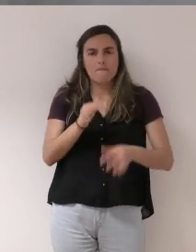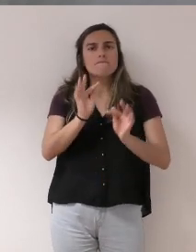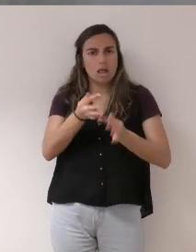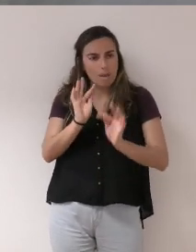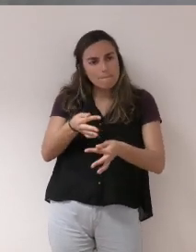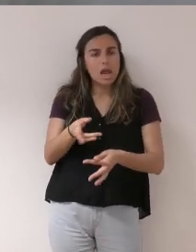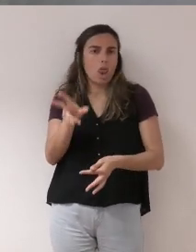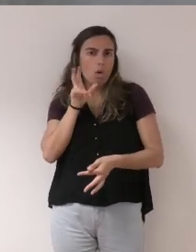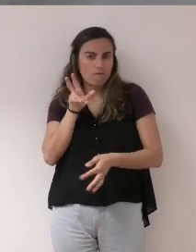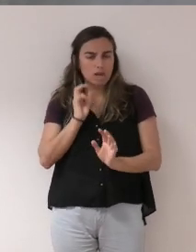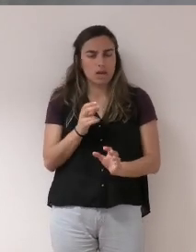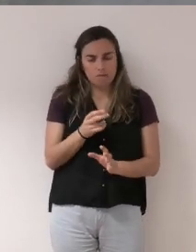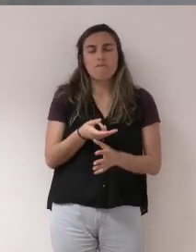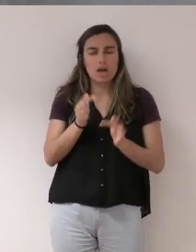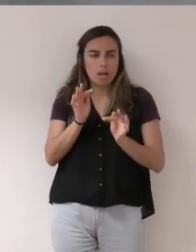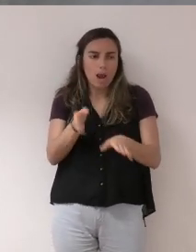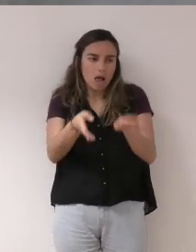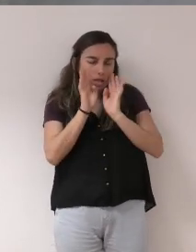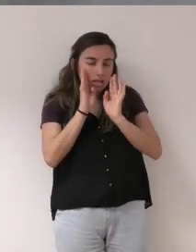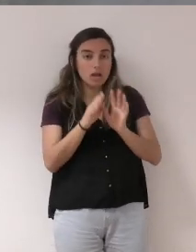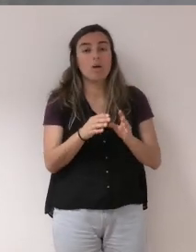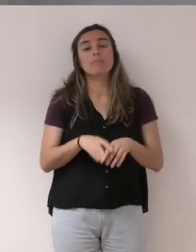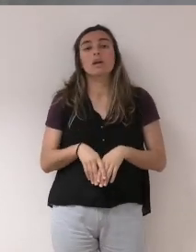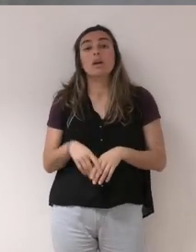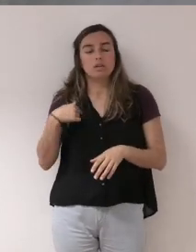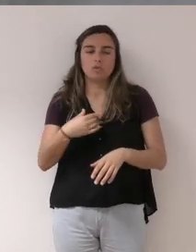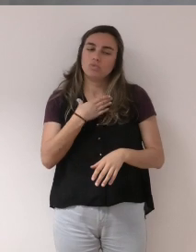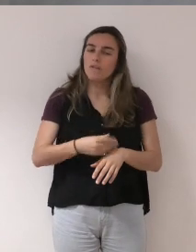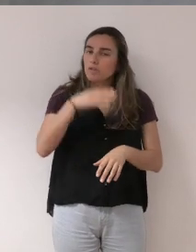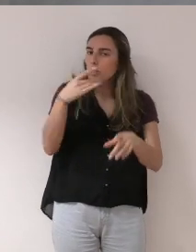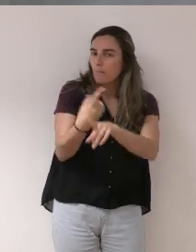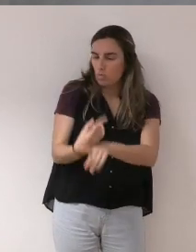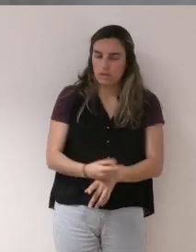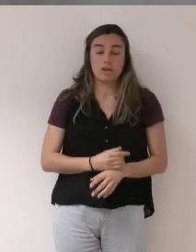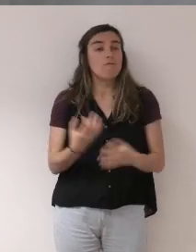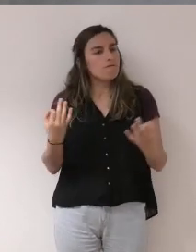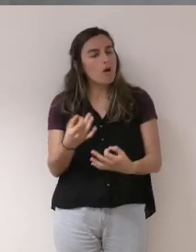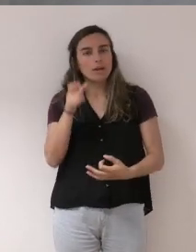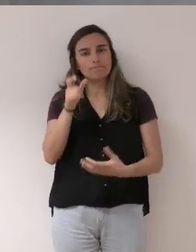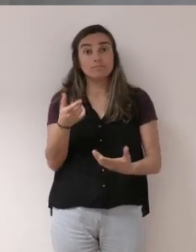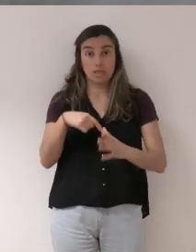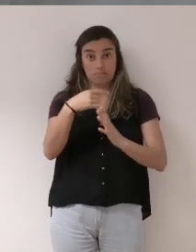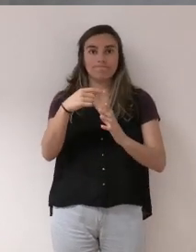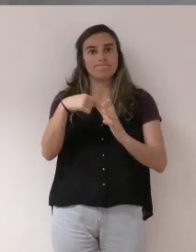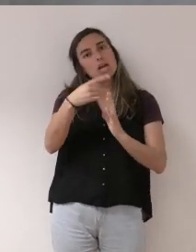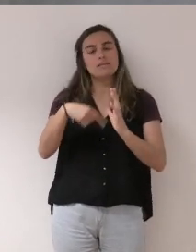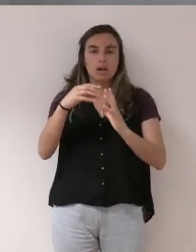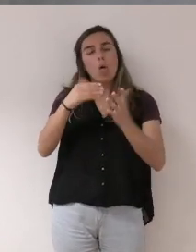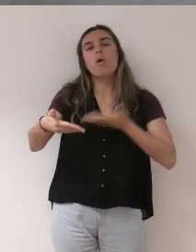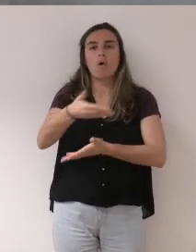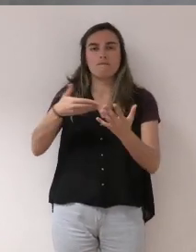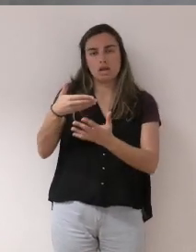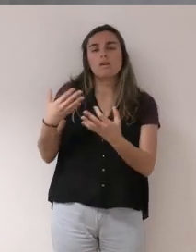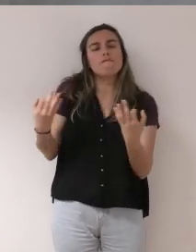pena também ouvir. E foi por isso e porque pertenceu, deixem-me só explicar aqui uma coisa. Este ciclo de conversas teve